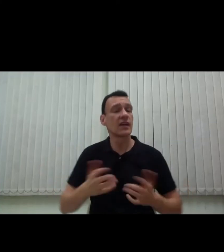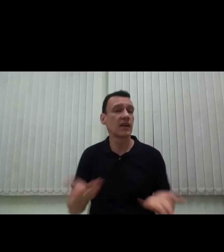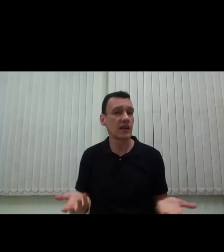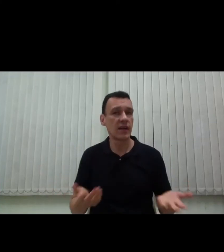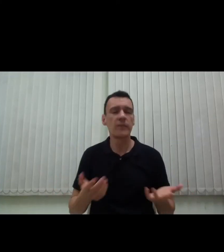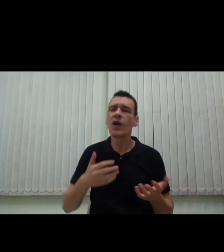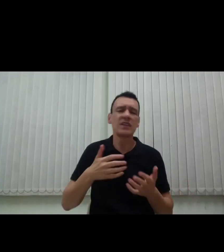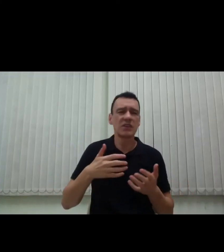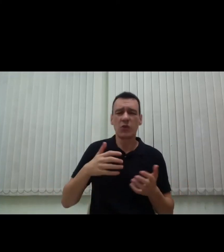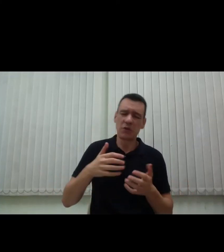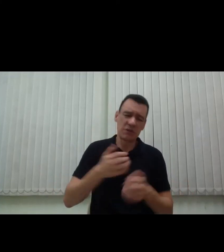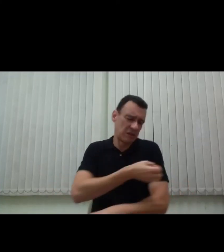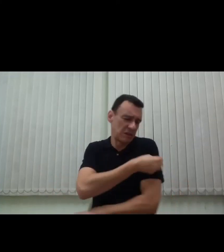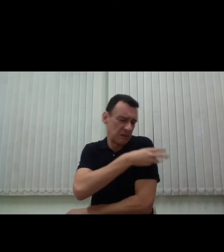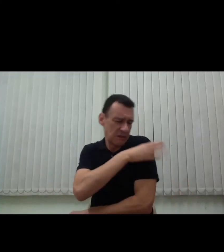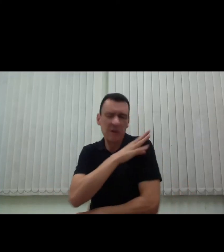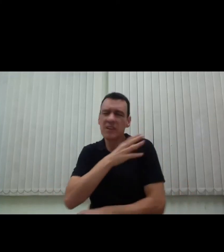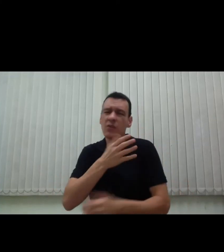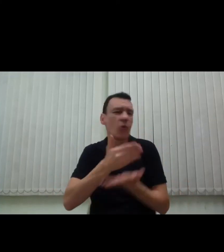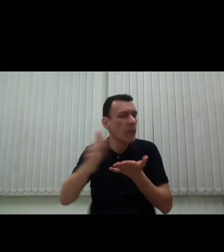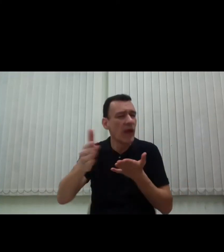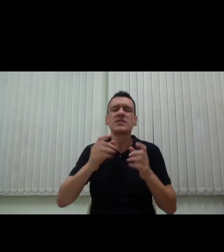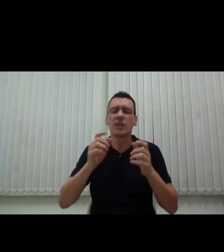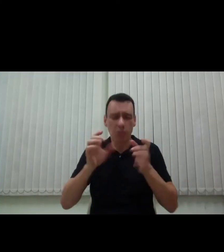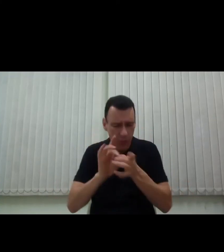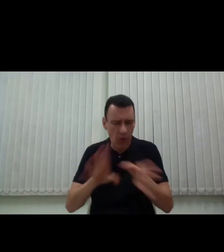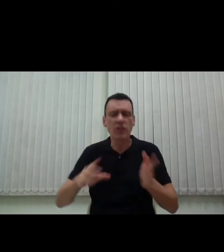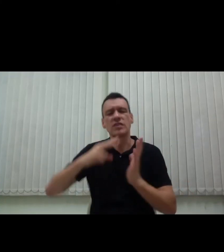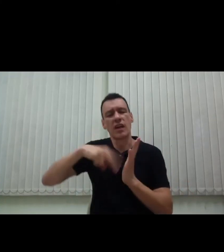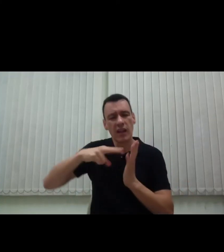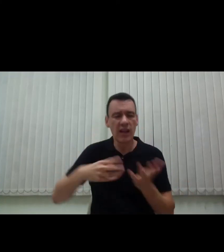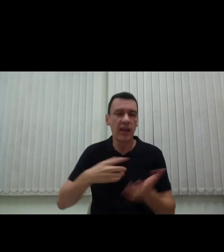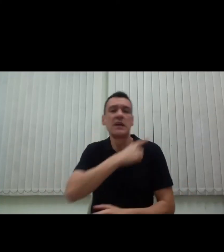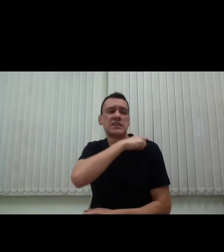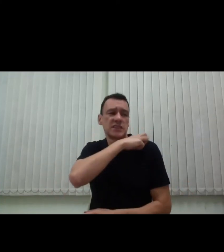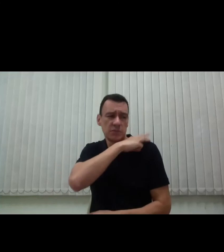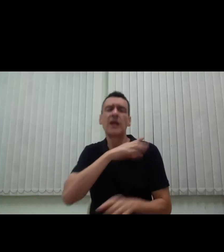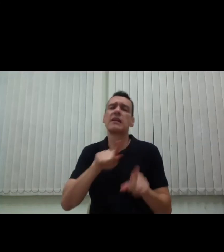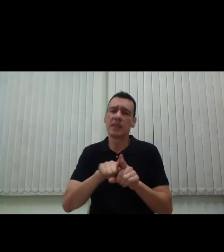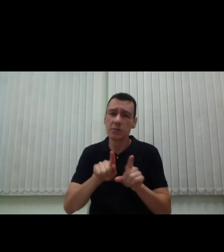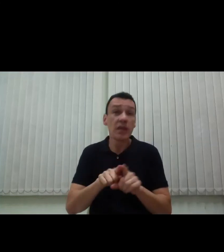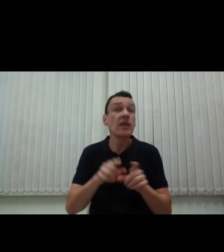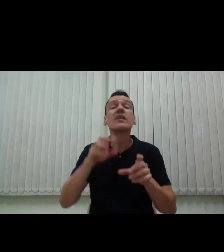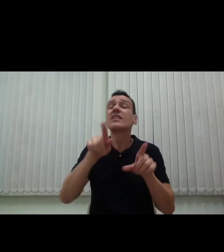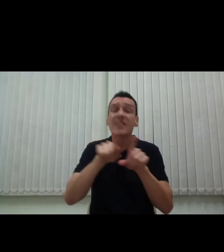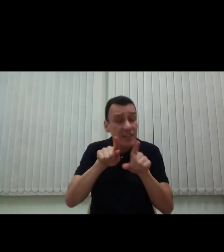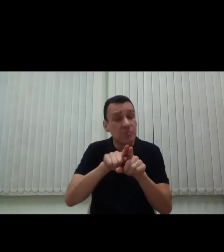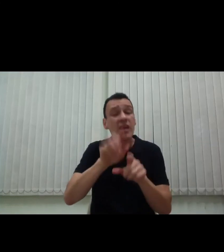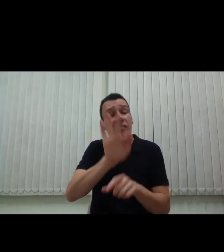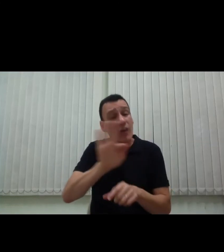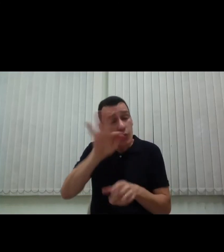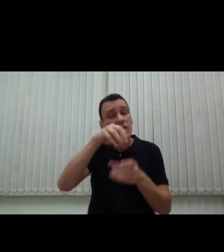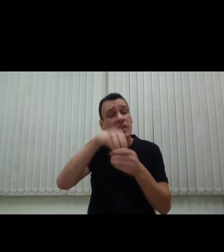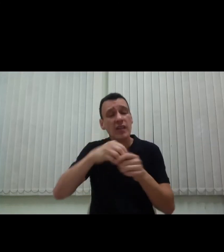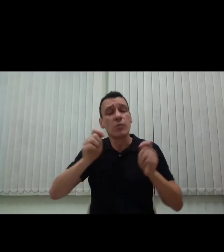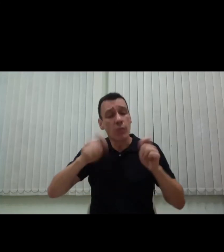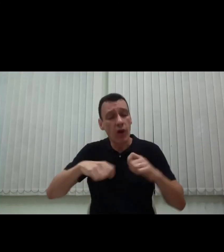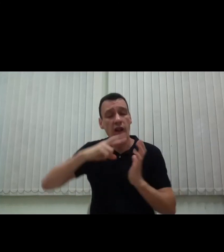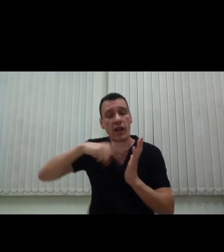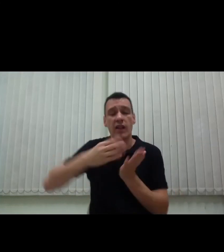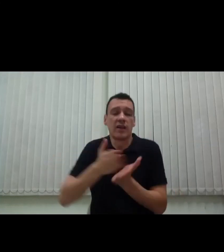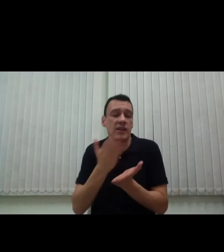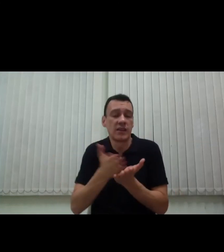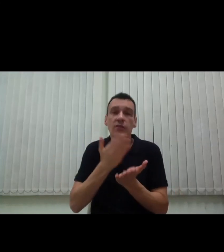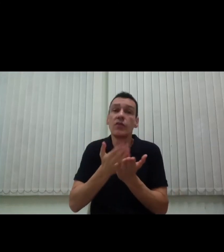idade, né? Desde fundamental ao ensino médio, até a universidade. Pode contribuir para que as